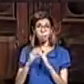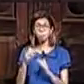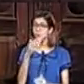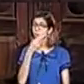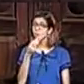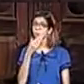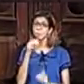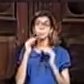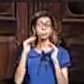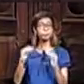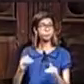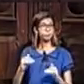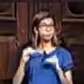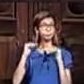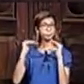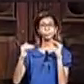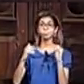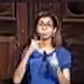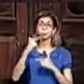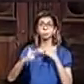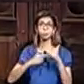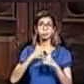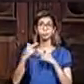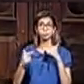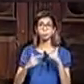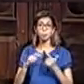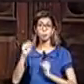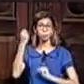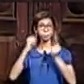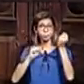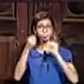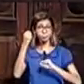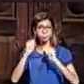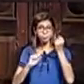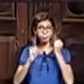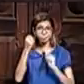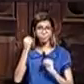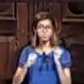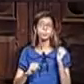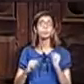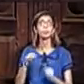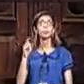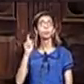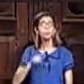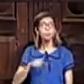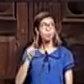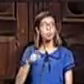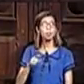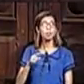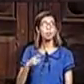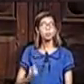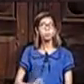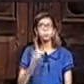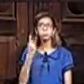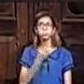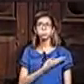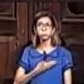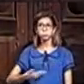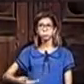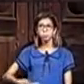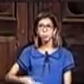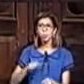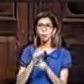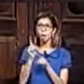maiores industriais de Campos do Goytacazes, que aluga para o governo uma casa